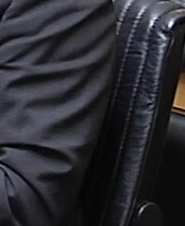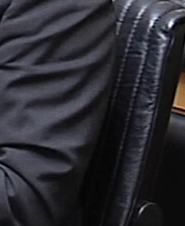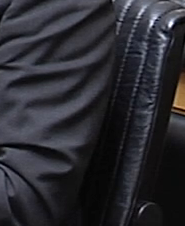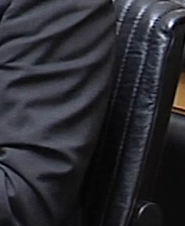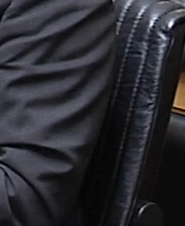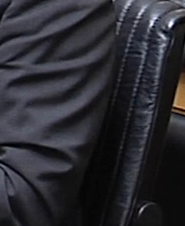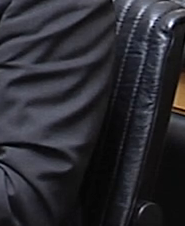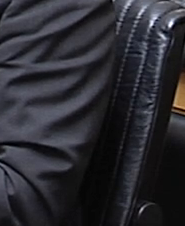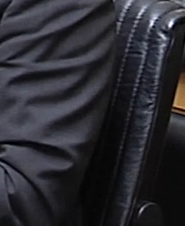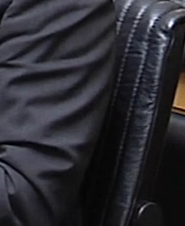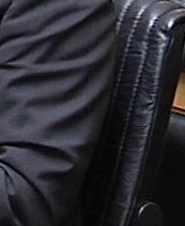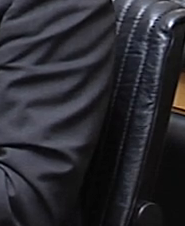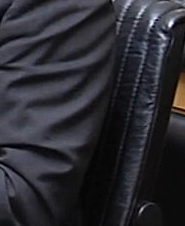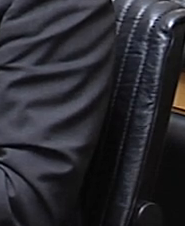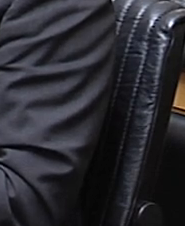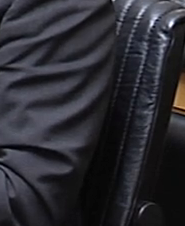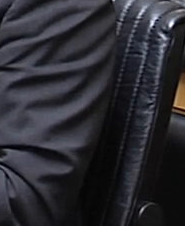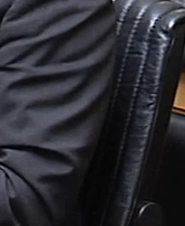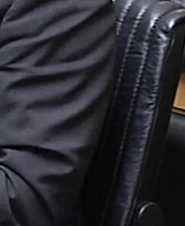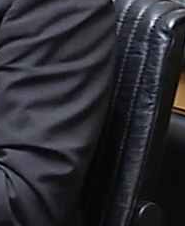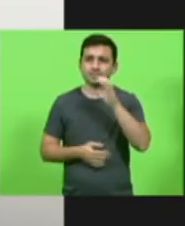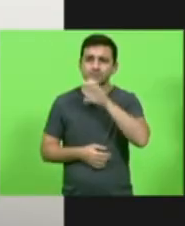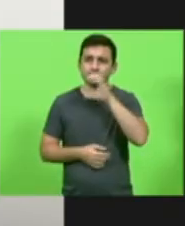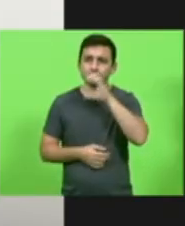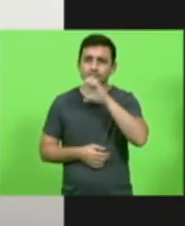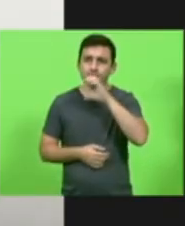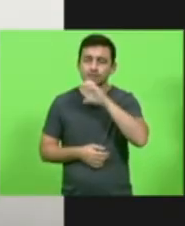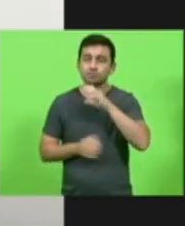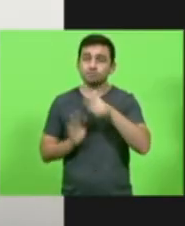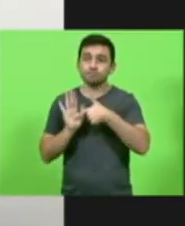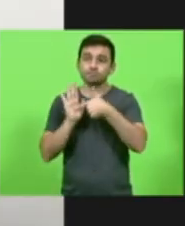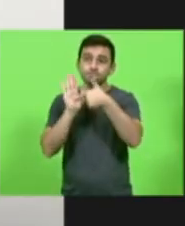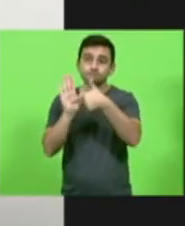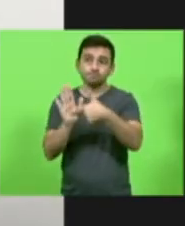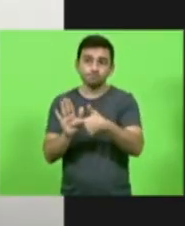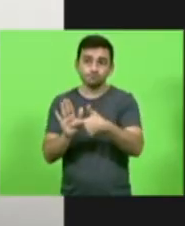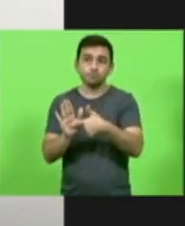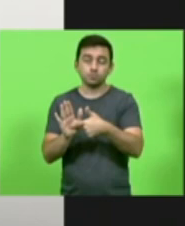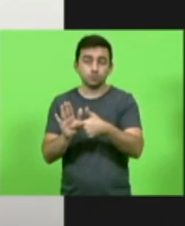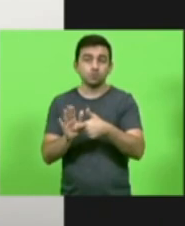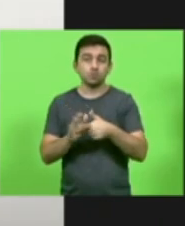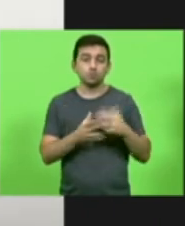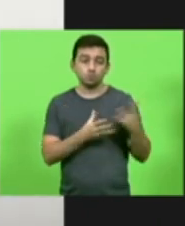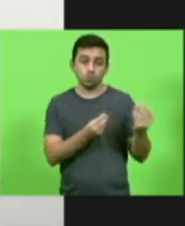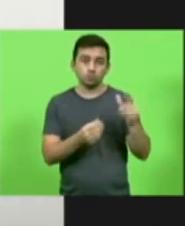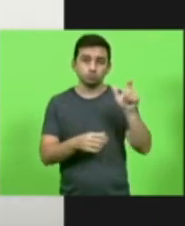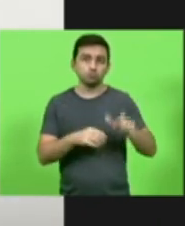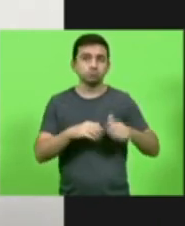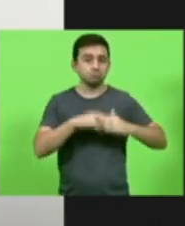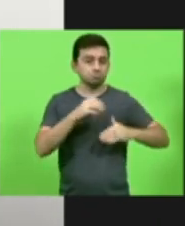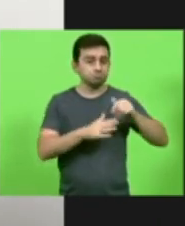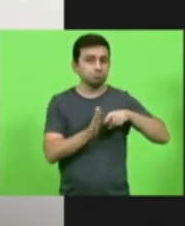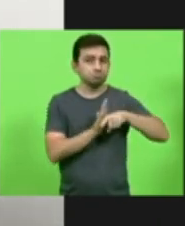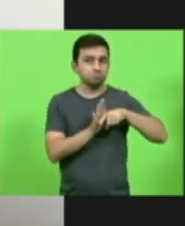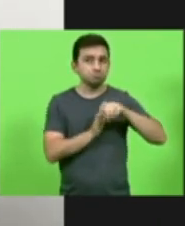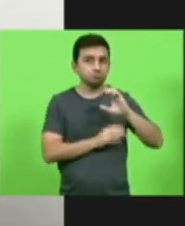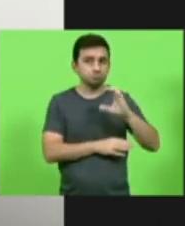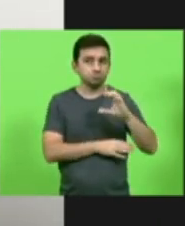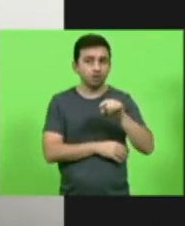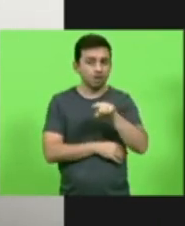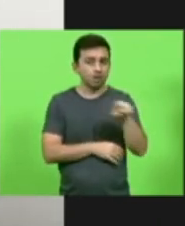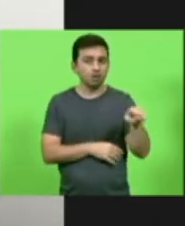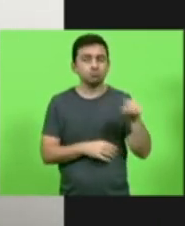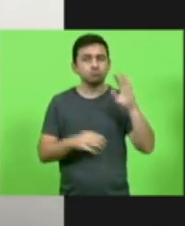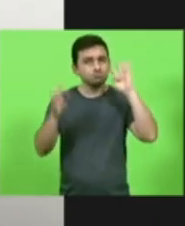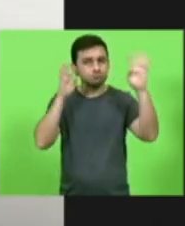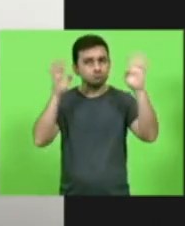compensação no valor recebido pelos produtos. Padre Pedro lembrou ainda que os produtores de leite ainda enfrentam os efeitos